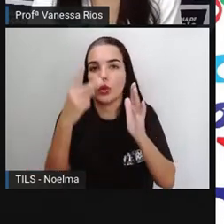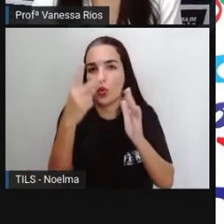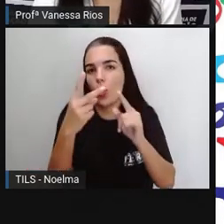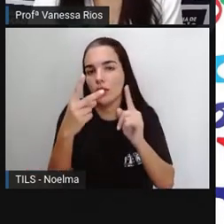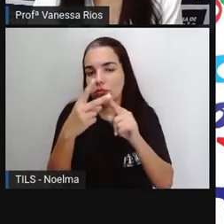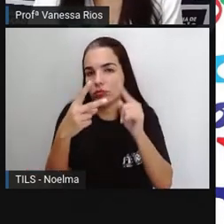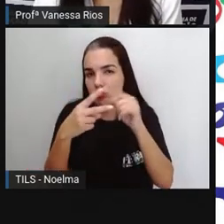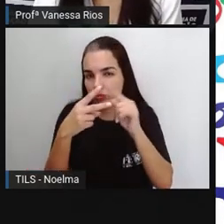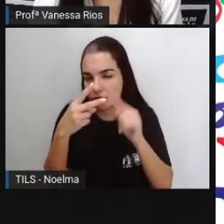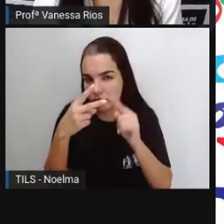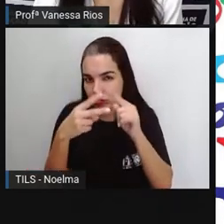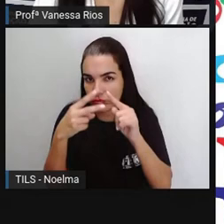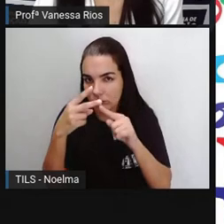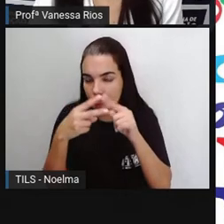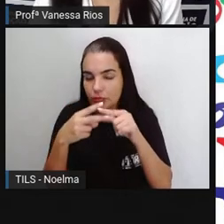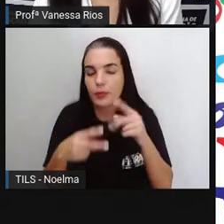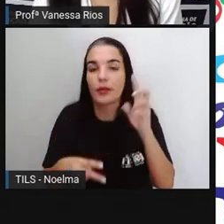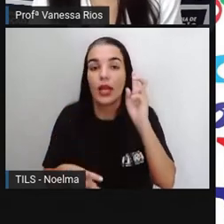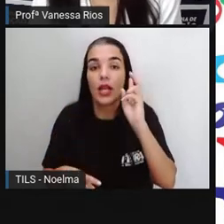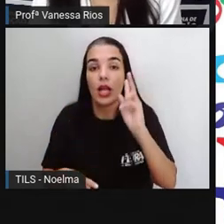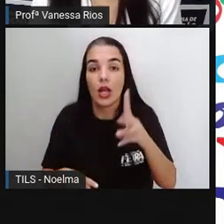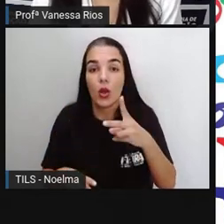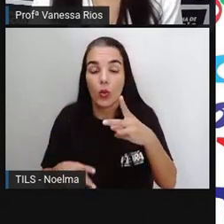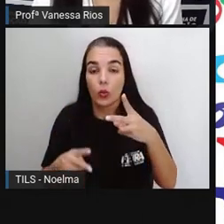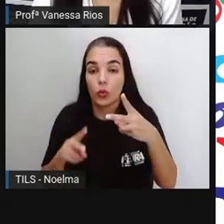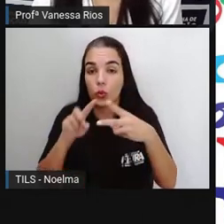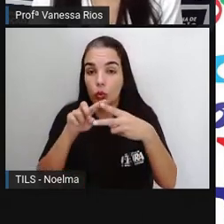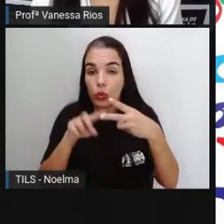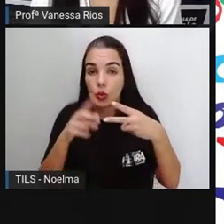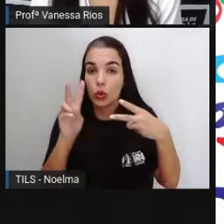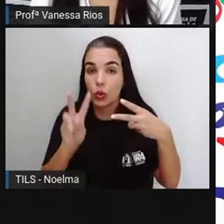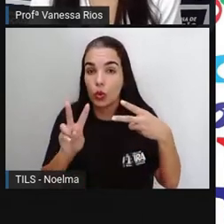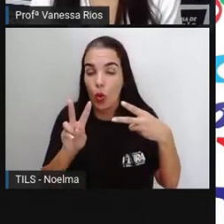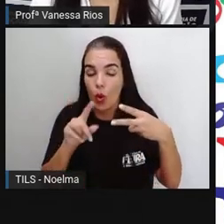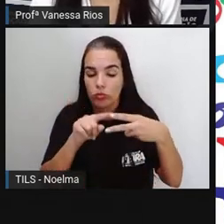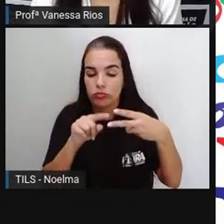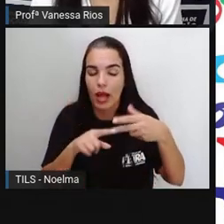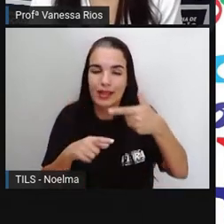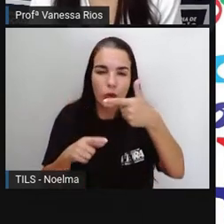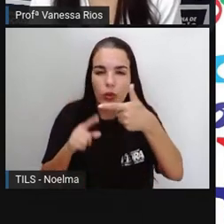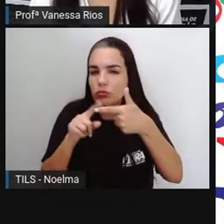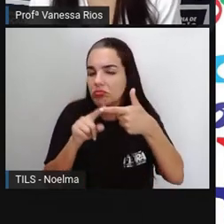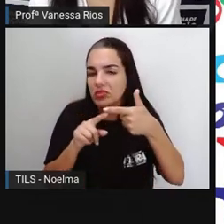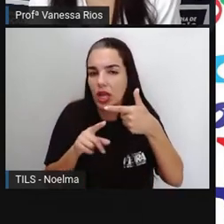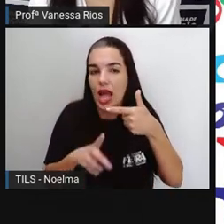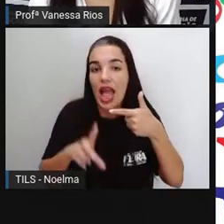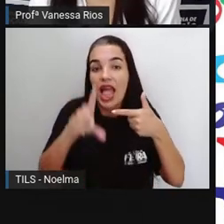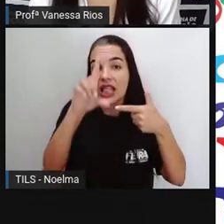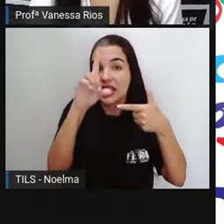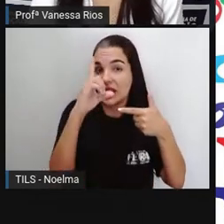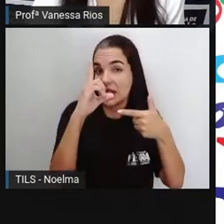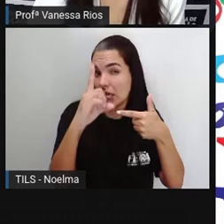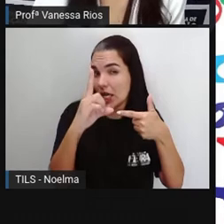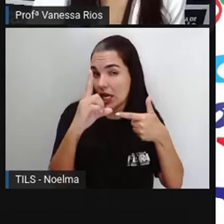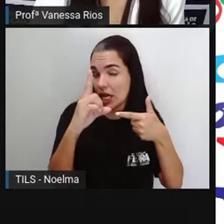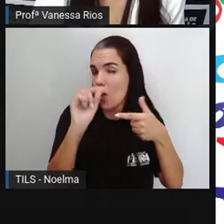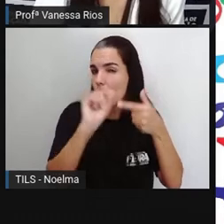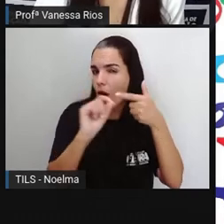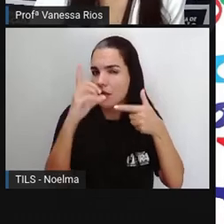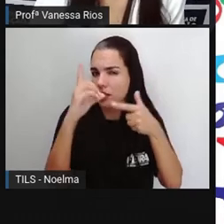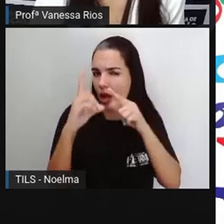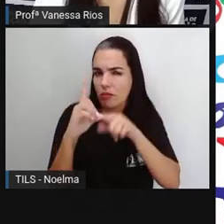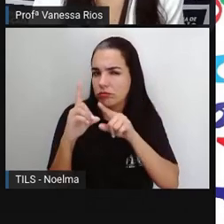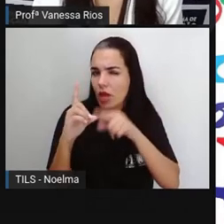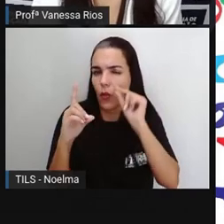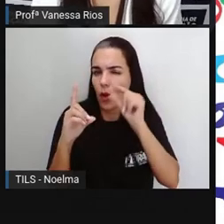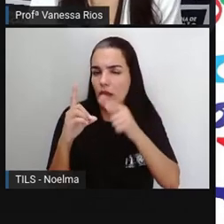né, o bi aí, ó, está relacionado à palavra dois, à quantidade de dois. Então, quando a